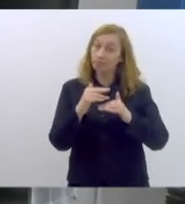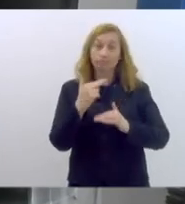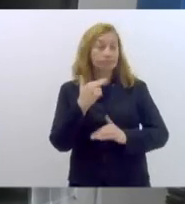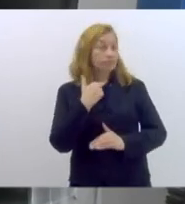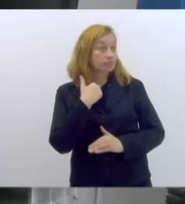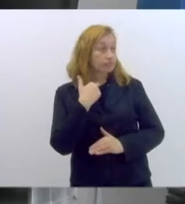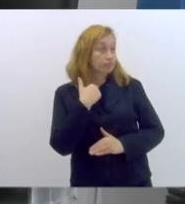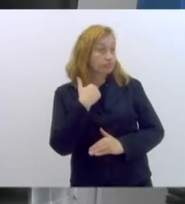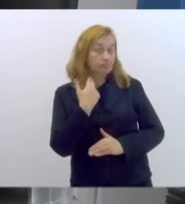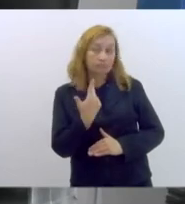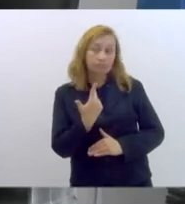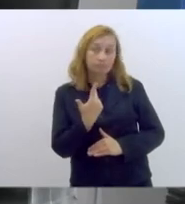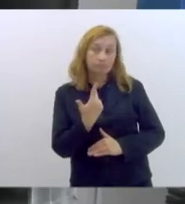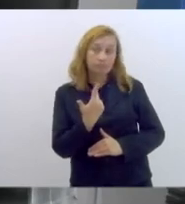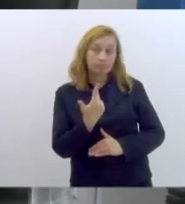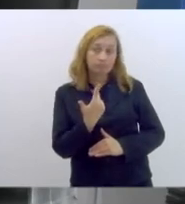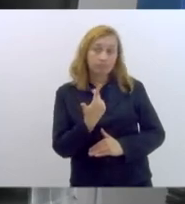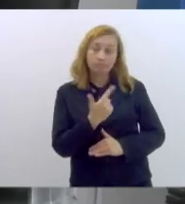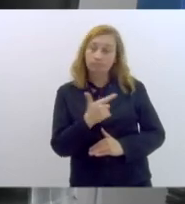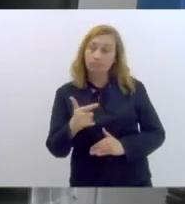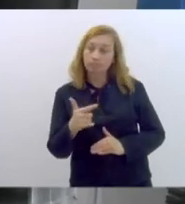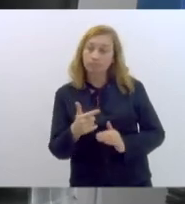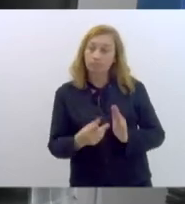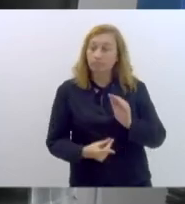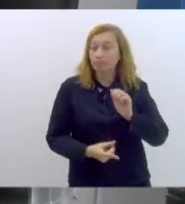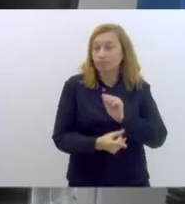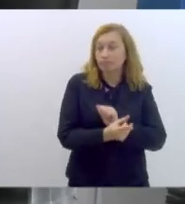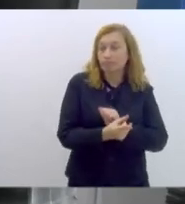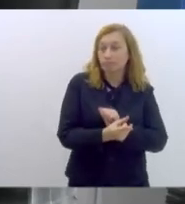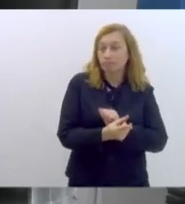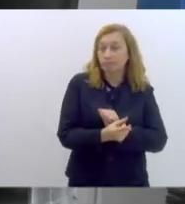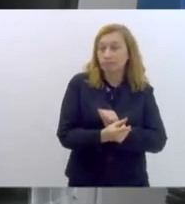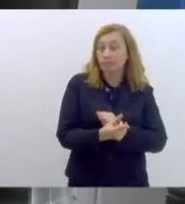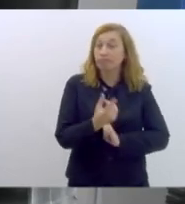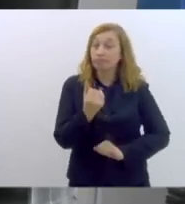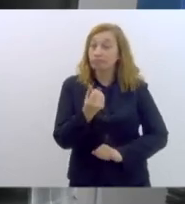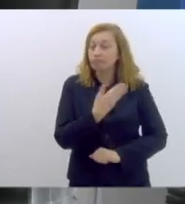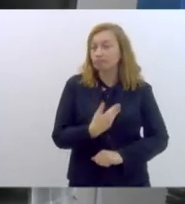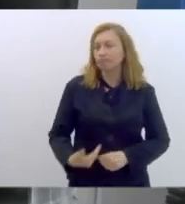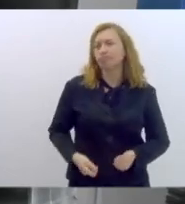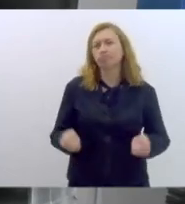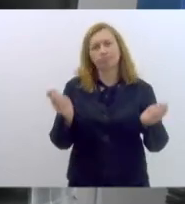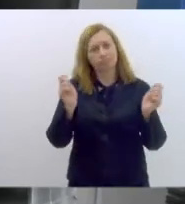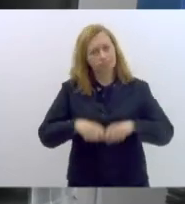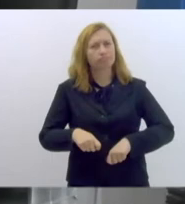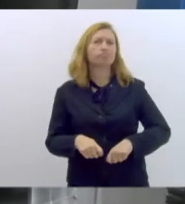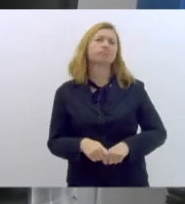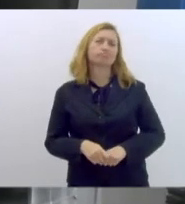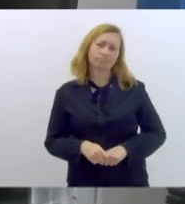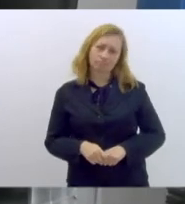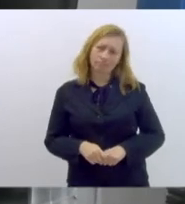tê-lo sem investimentos e sem uma máquina pública competente, né?